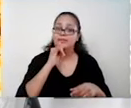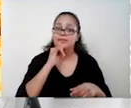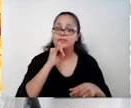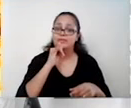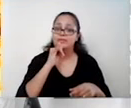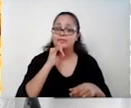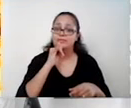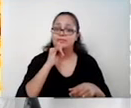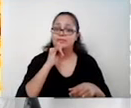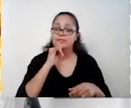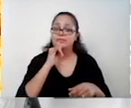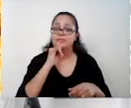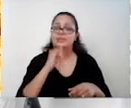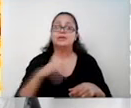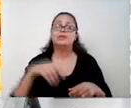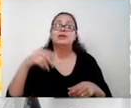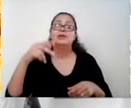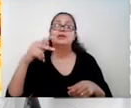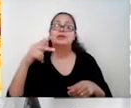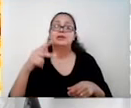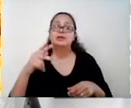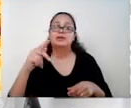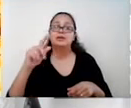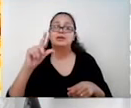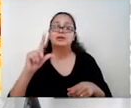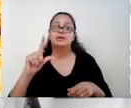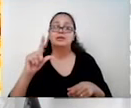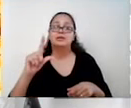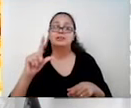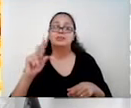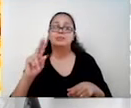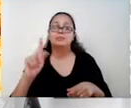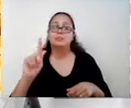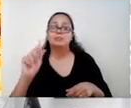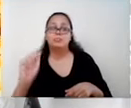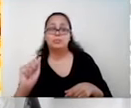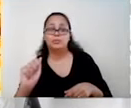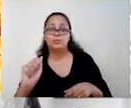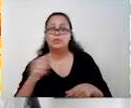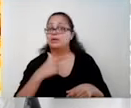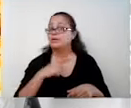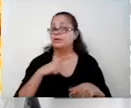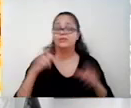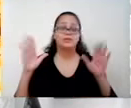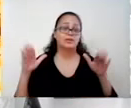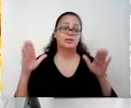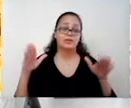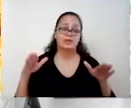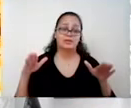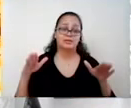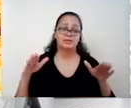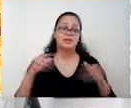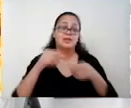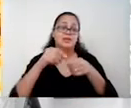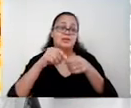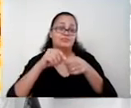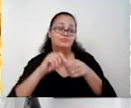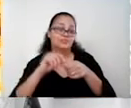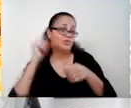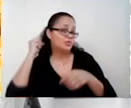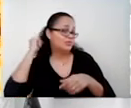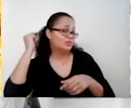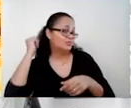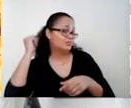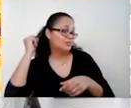abaixo, são insetos que não apresentam asas. Nessa figura tem um piolho grudado num cabelo. É um